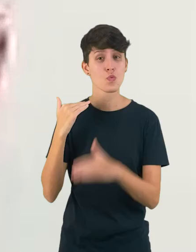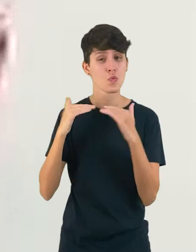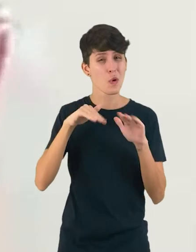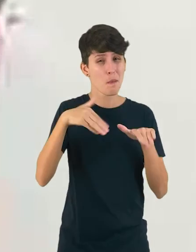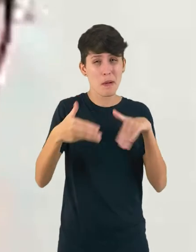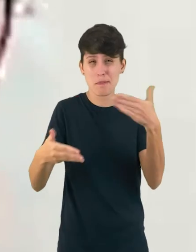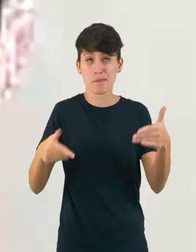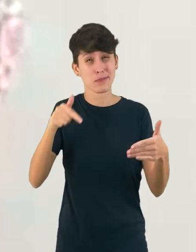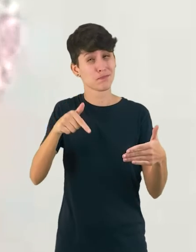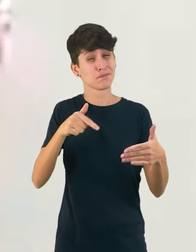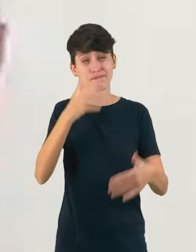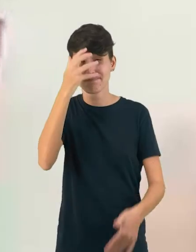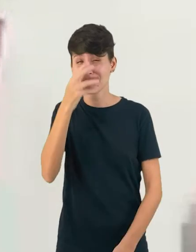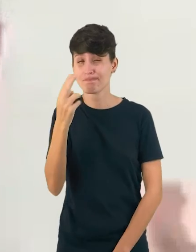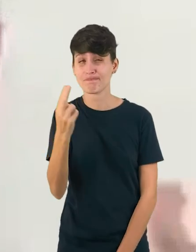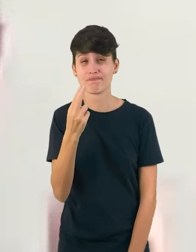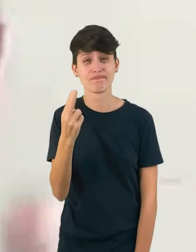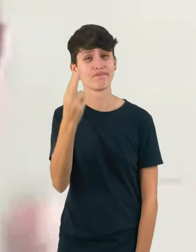mortos é uma coisa